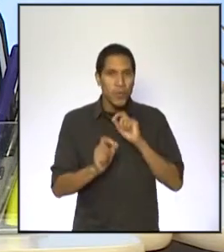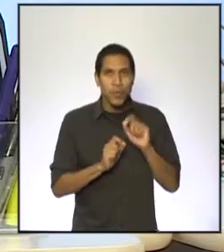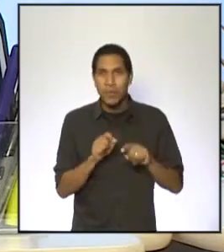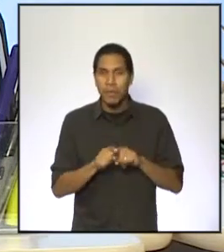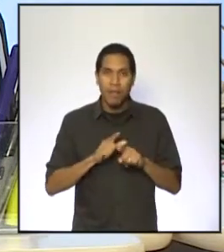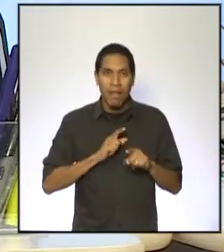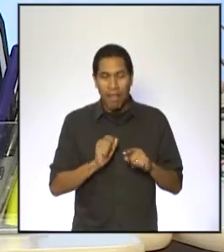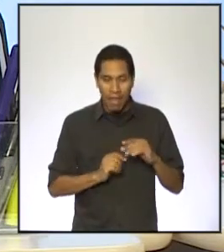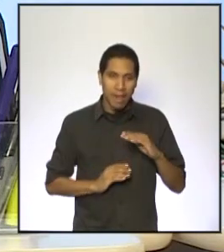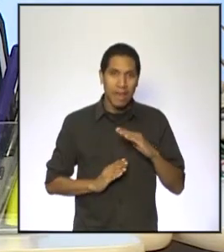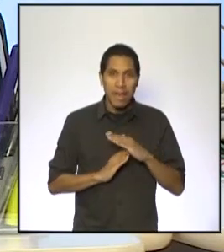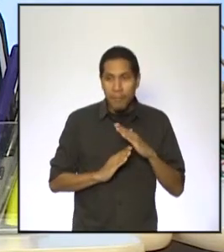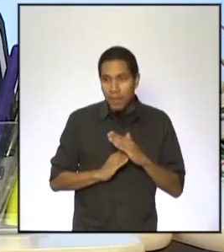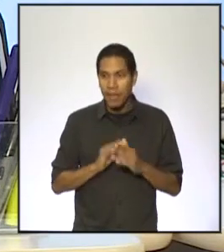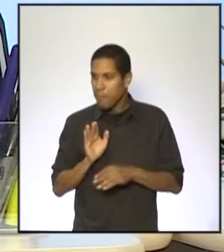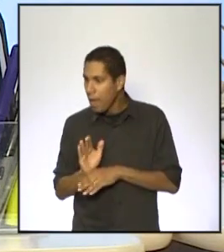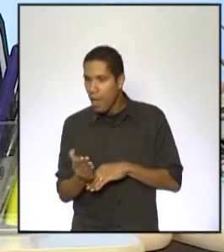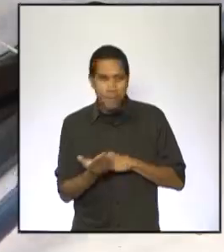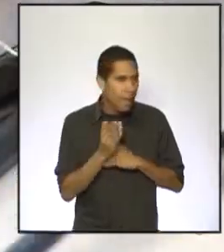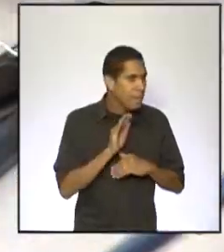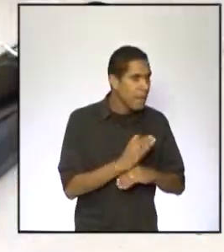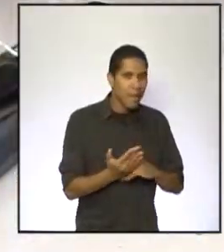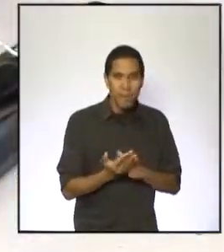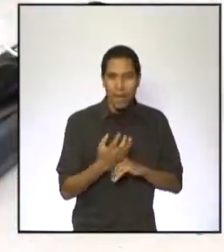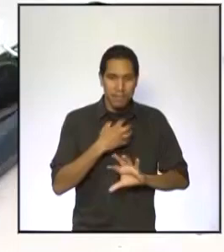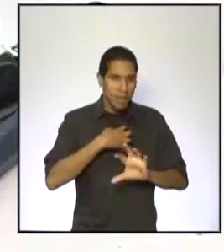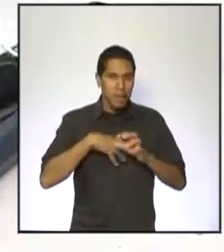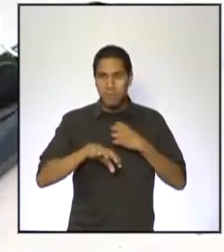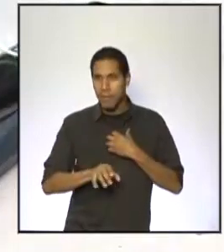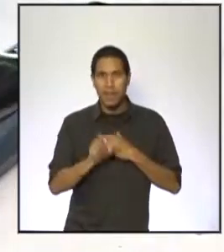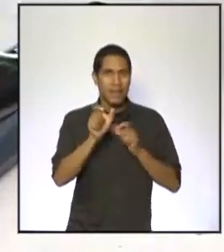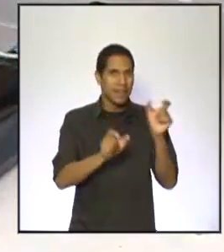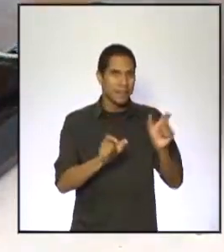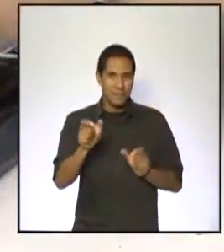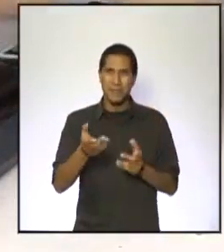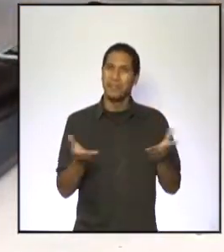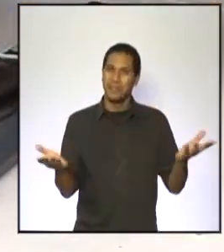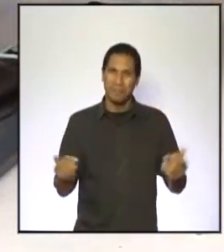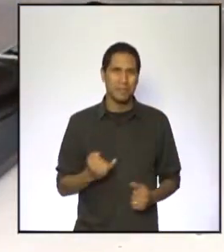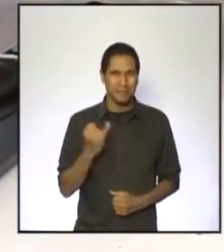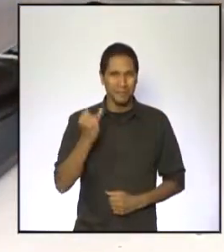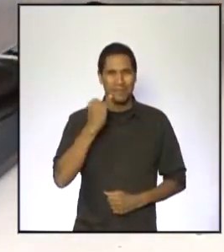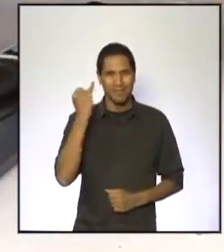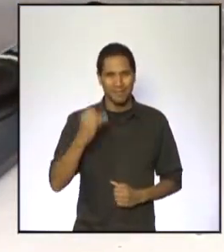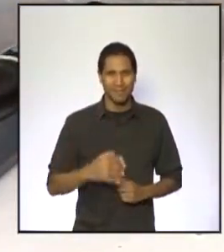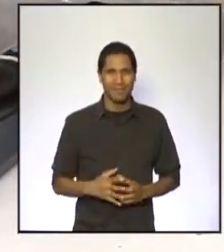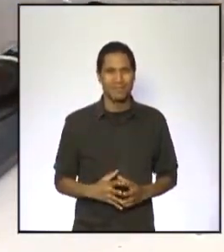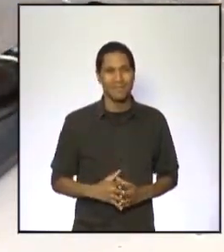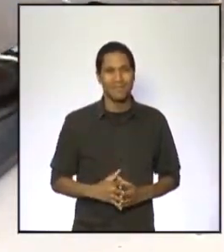trabalhando a colaboração e também a empatia pelo outro.